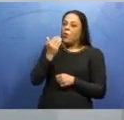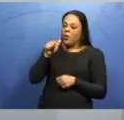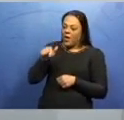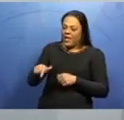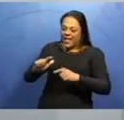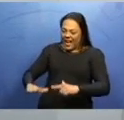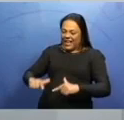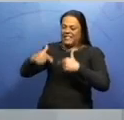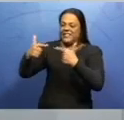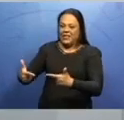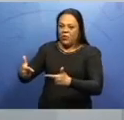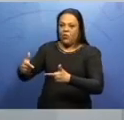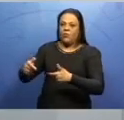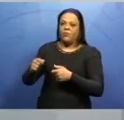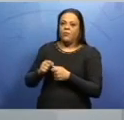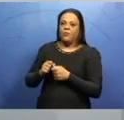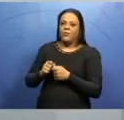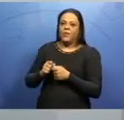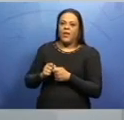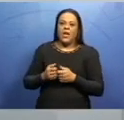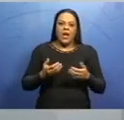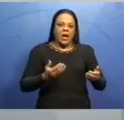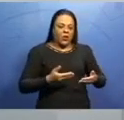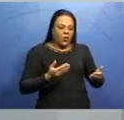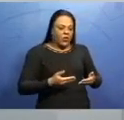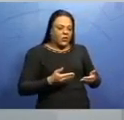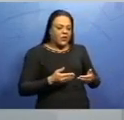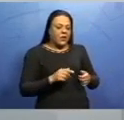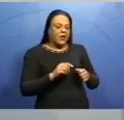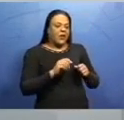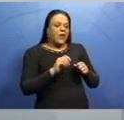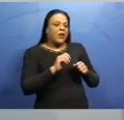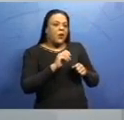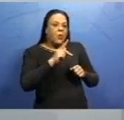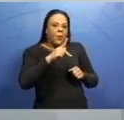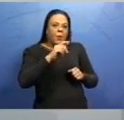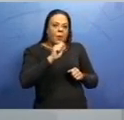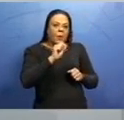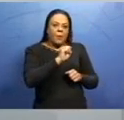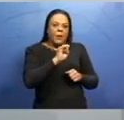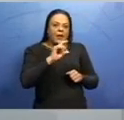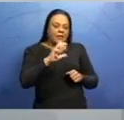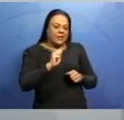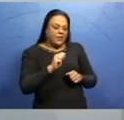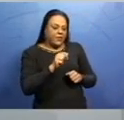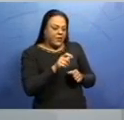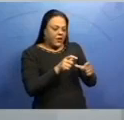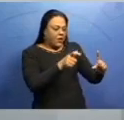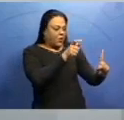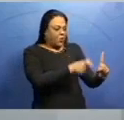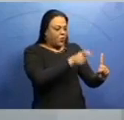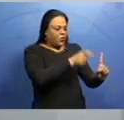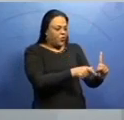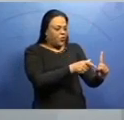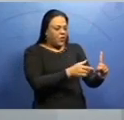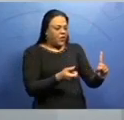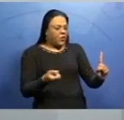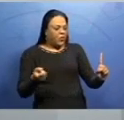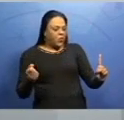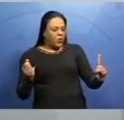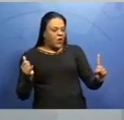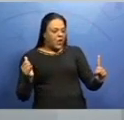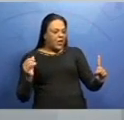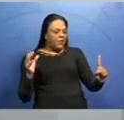ação. Voz passiva. Ocorre quando o sujeito recebe a ação expressa pelo